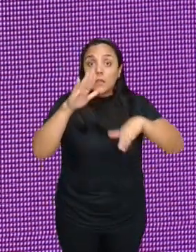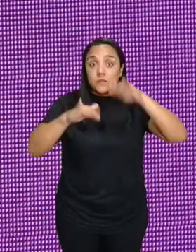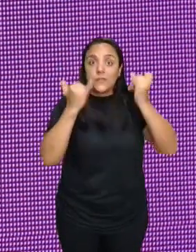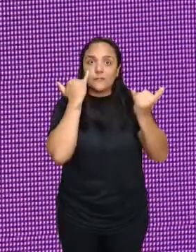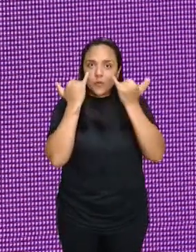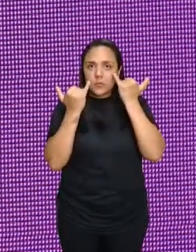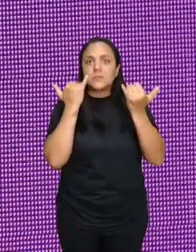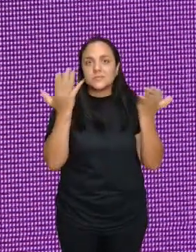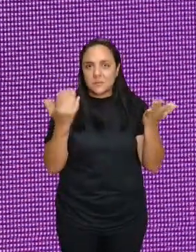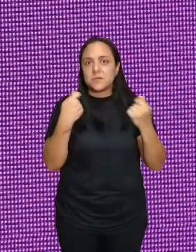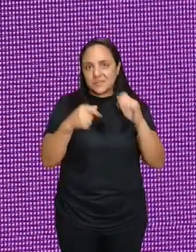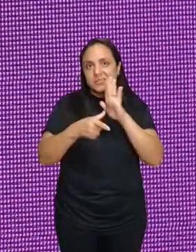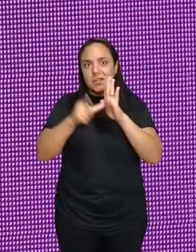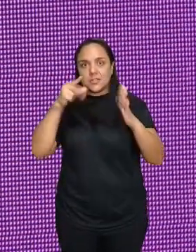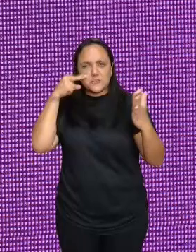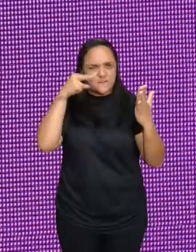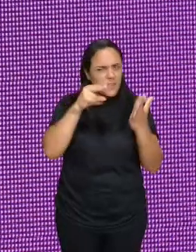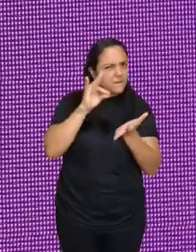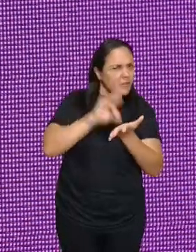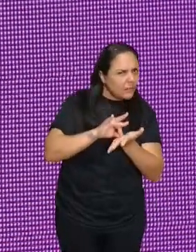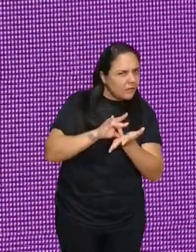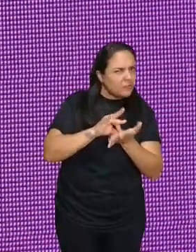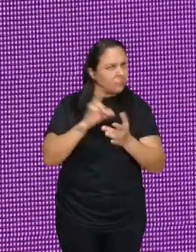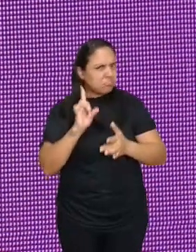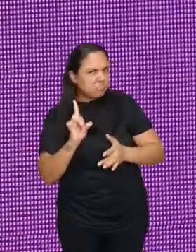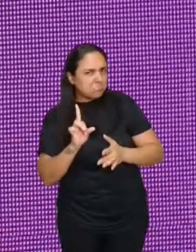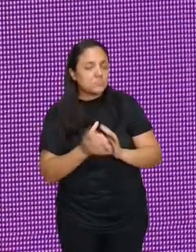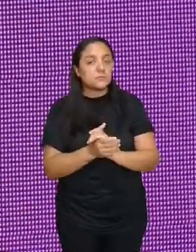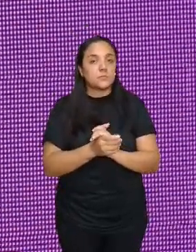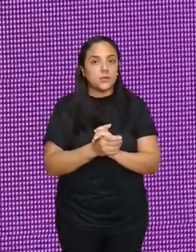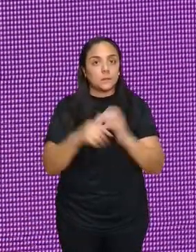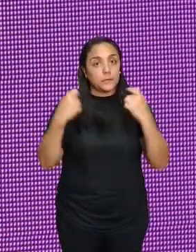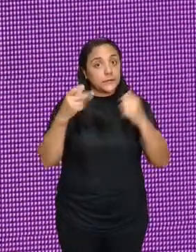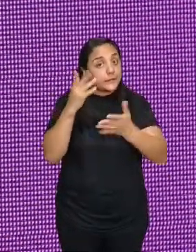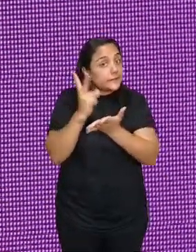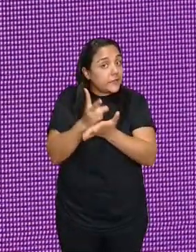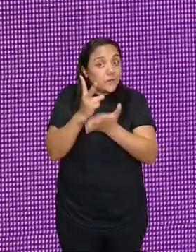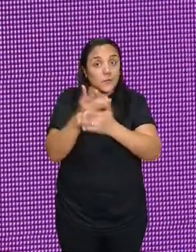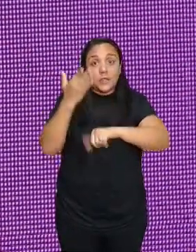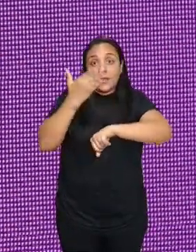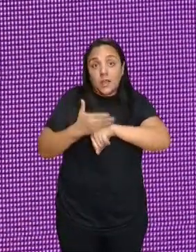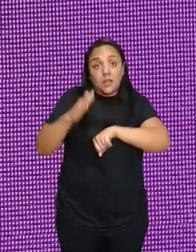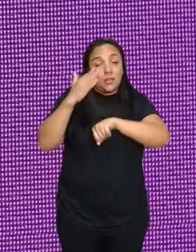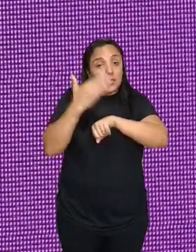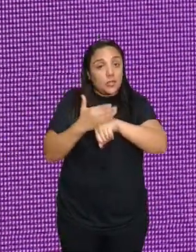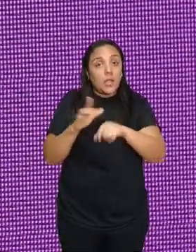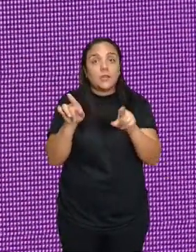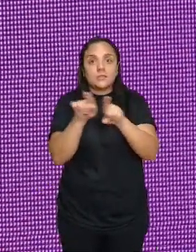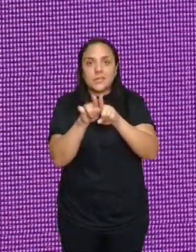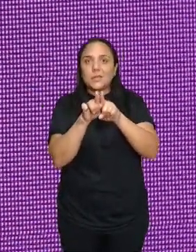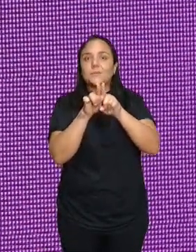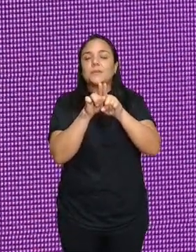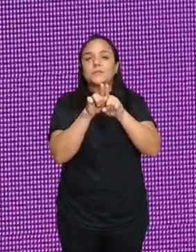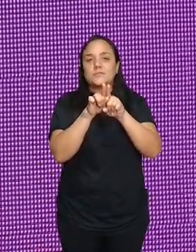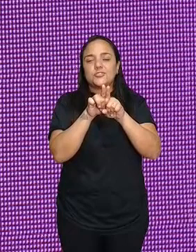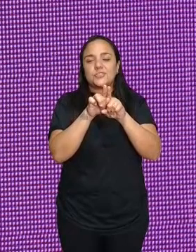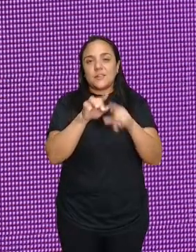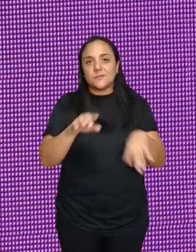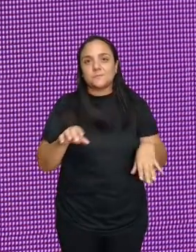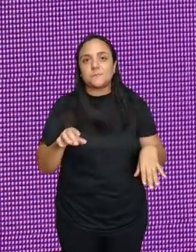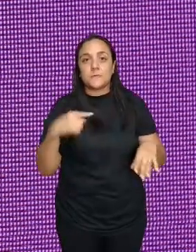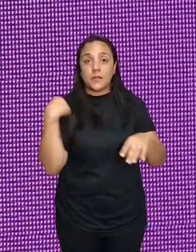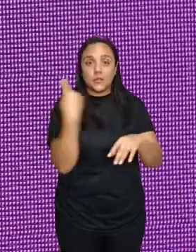checadas. Então, a gente no Aprenda com uma Avó, a gente faz sempre treinamentos periódicos de letramento digital, para que a gente tenha